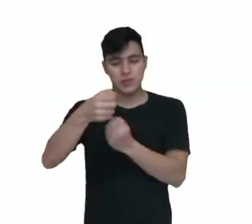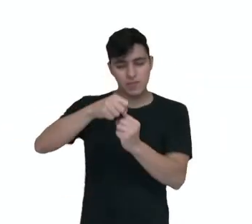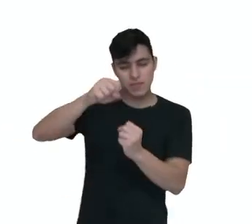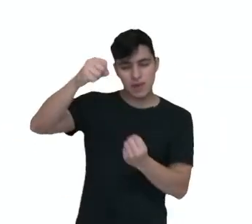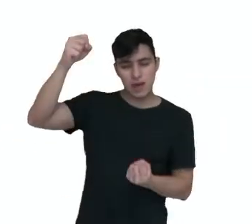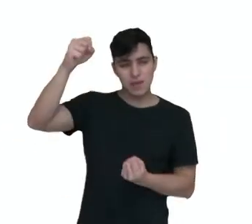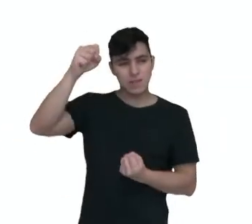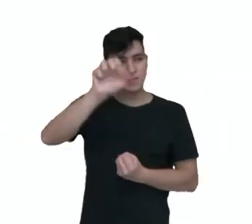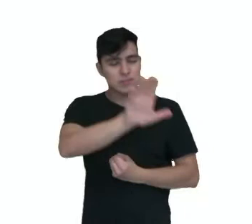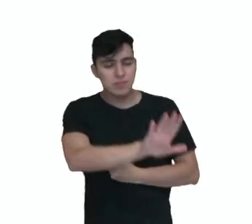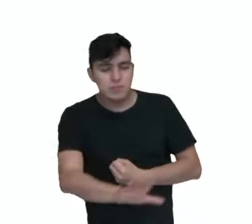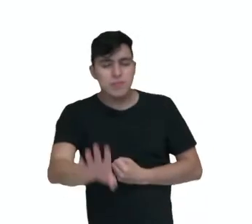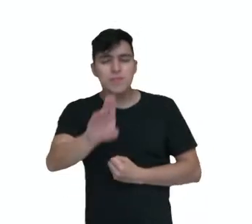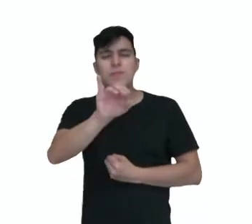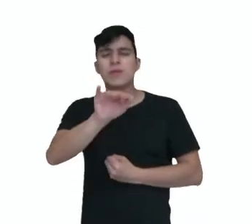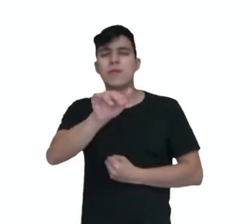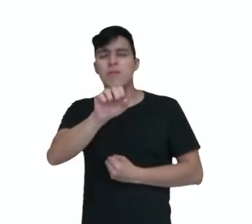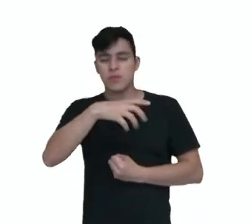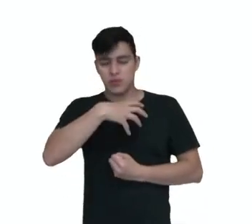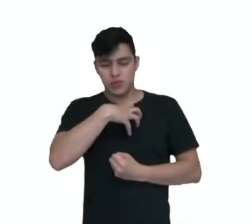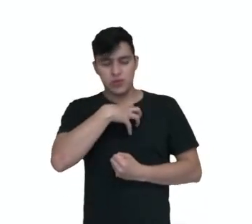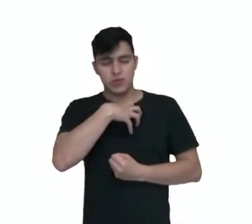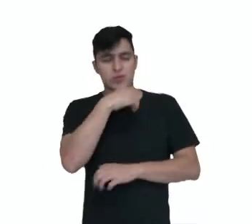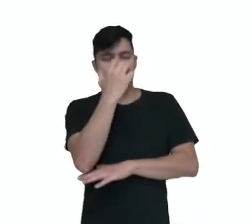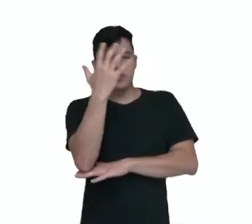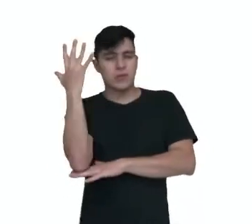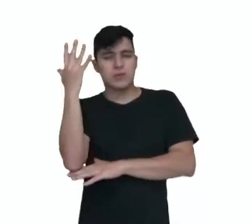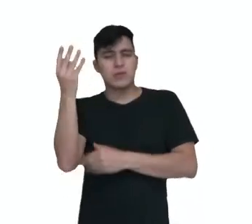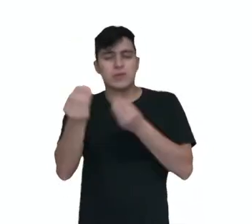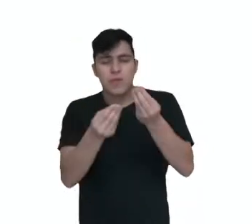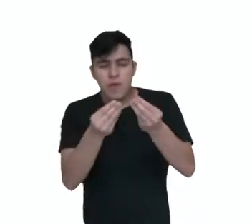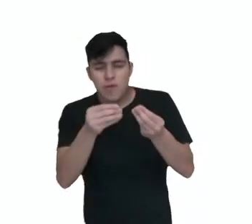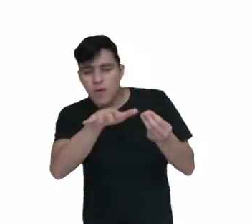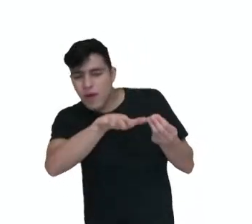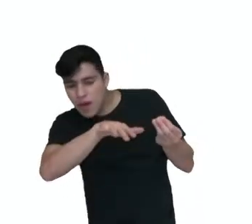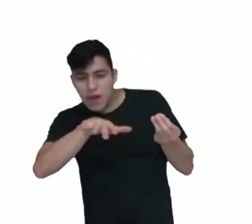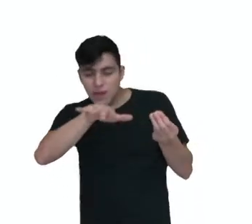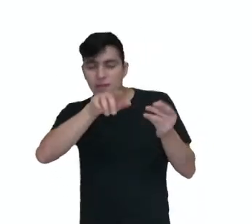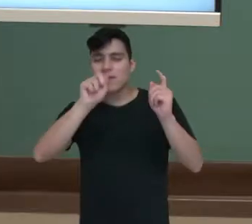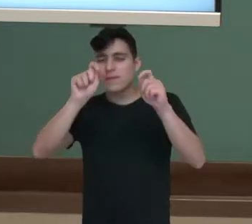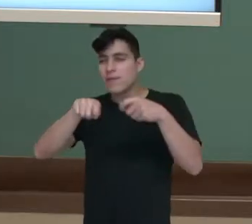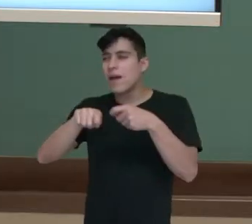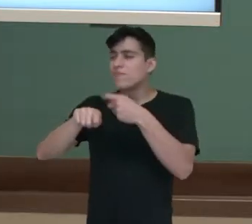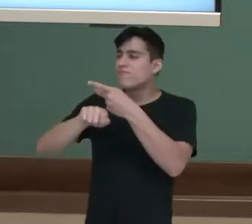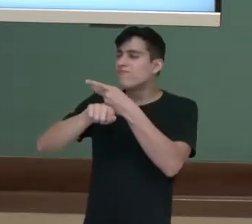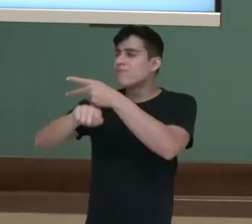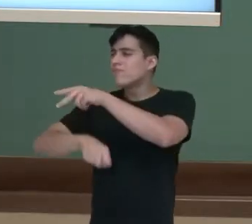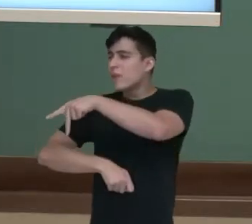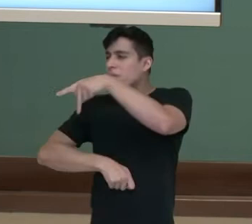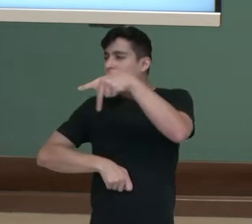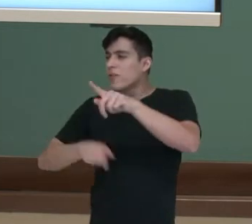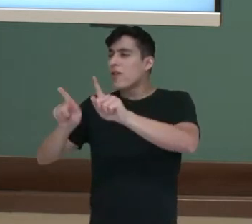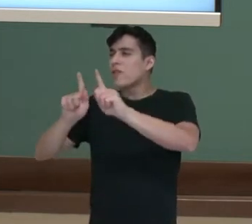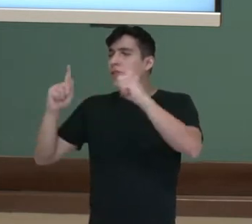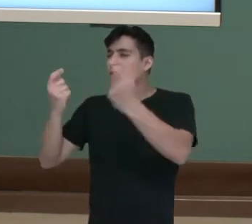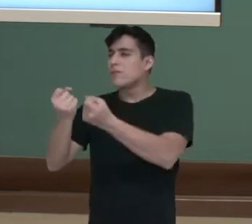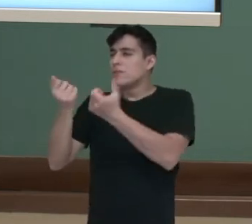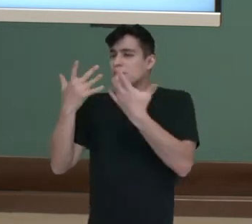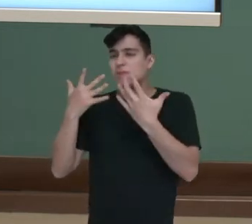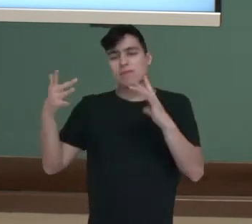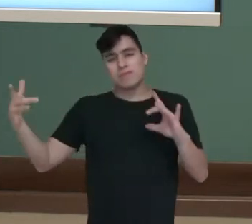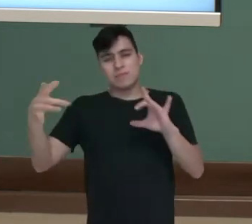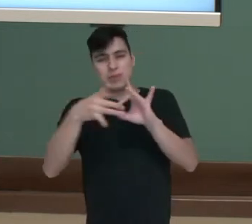esses biomas com a ajuda do seu professor de geografia, trabalhando aí a interdisciplinariedade. Chama a